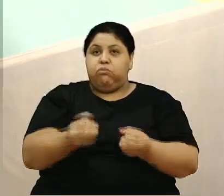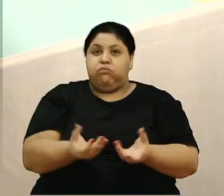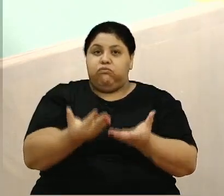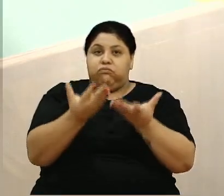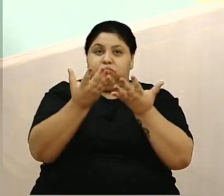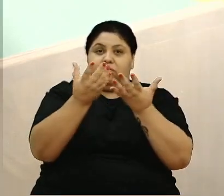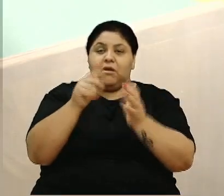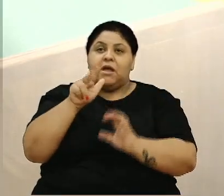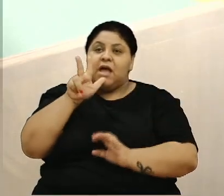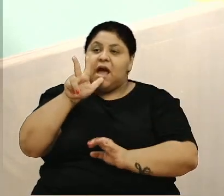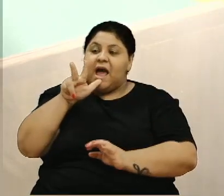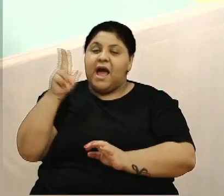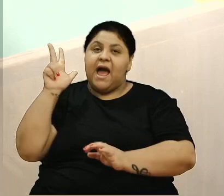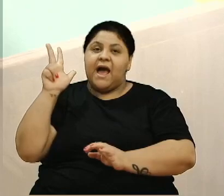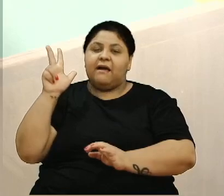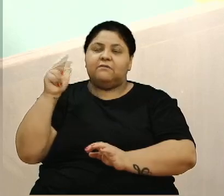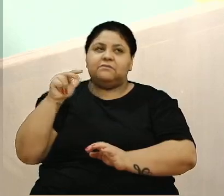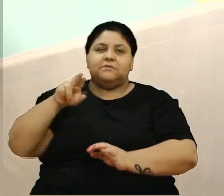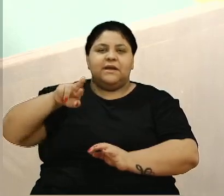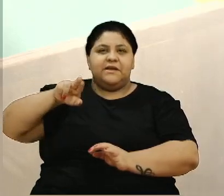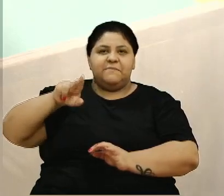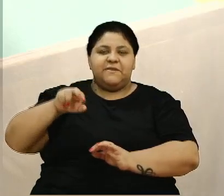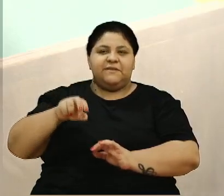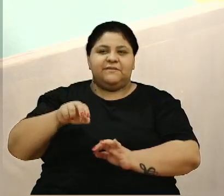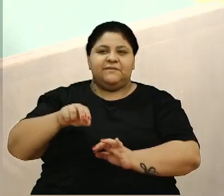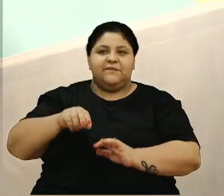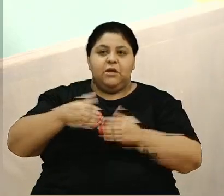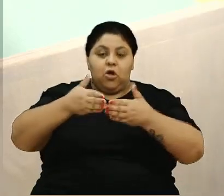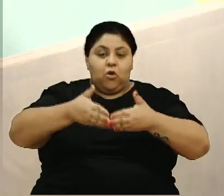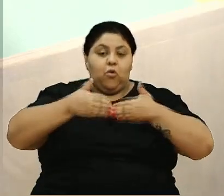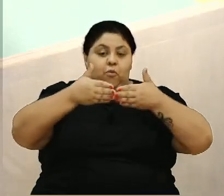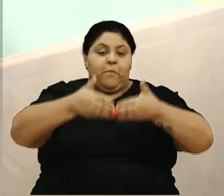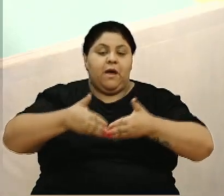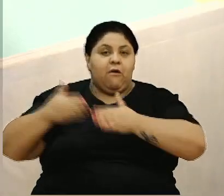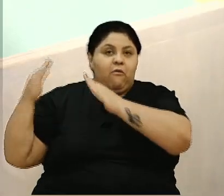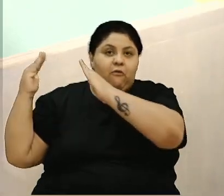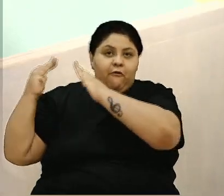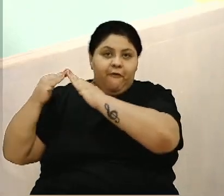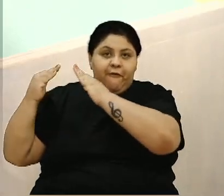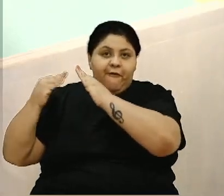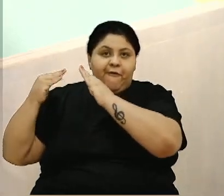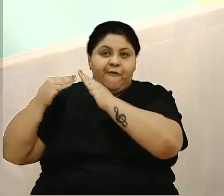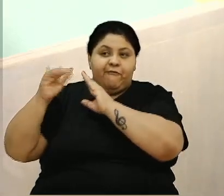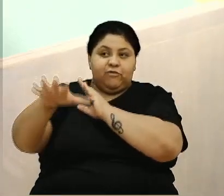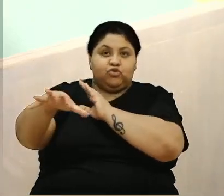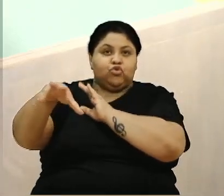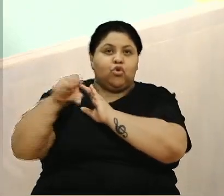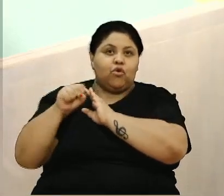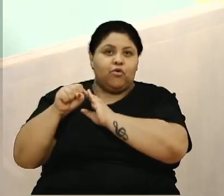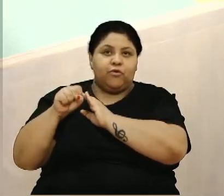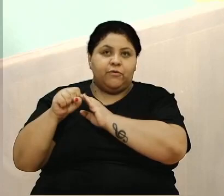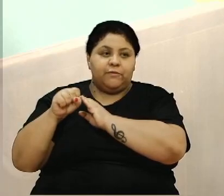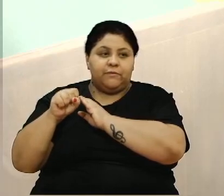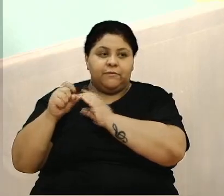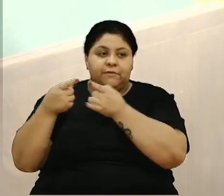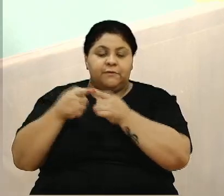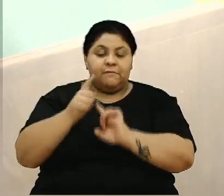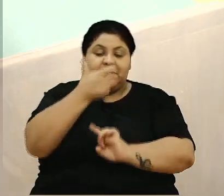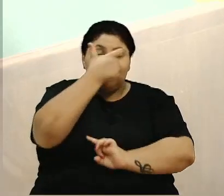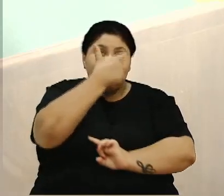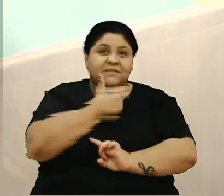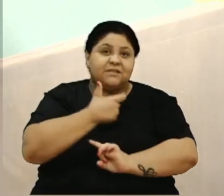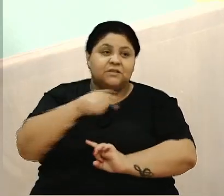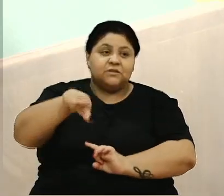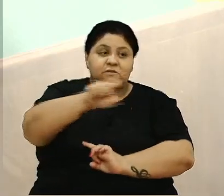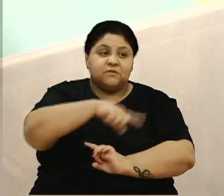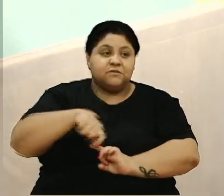ontem em São Leopoldo, foi feita o socorro, né? Mas eu acho que nós precisamos